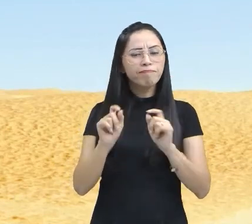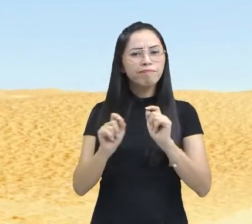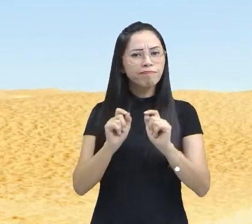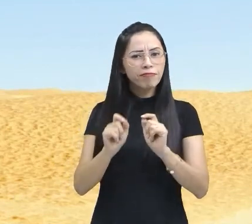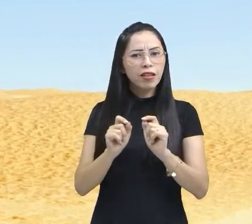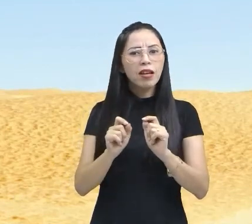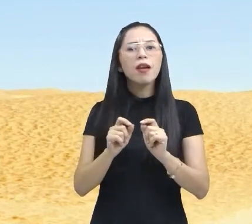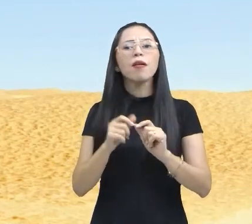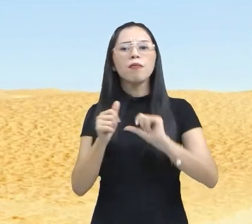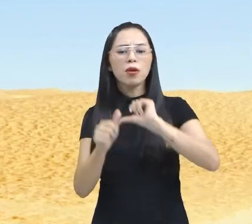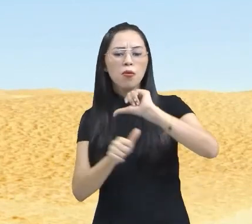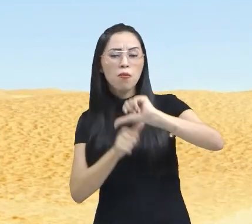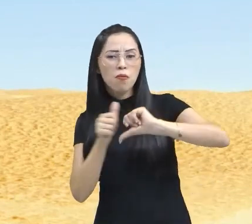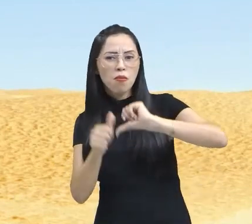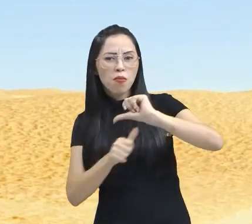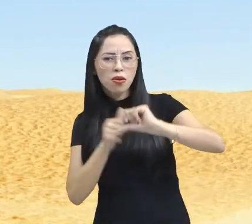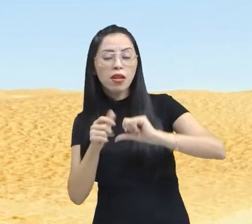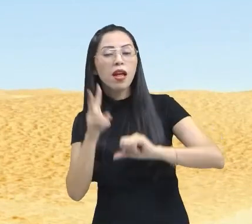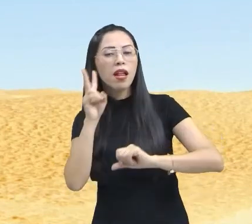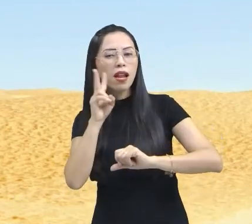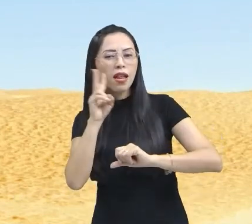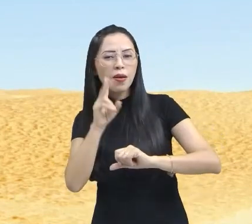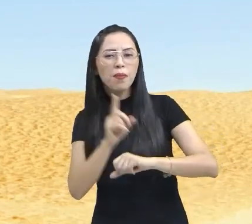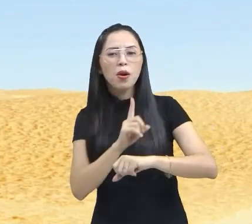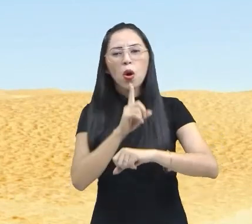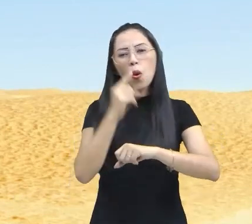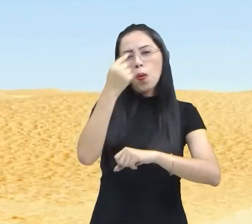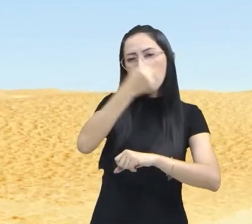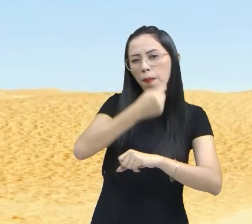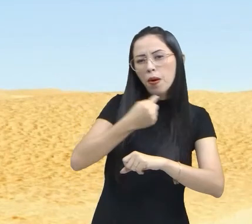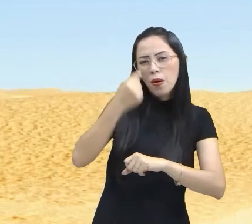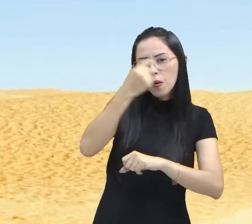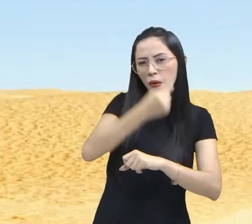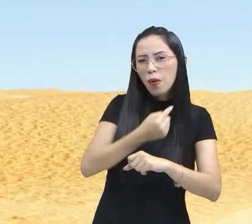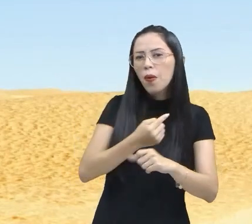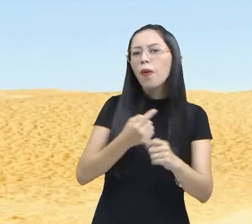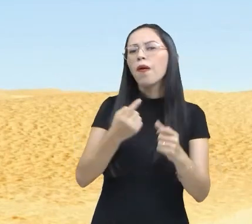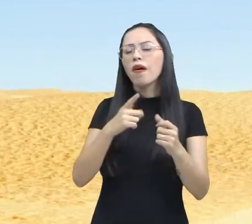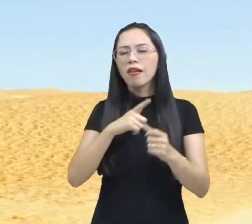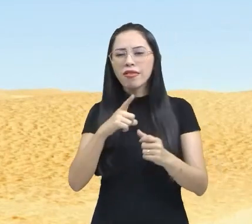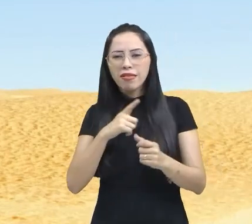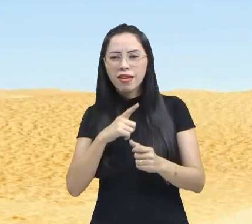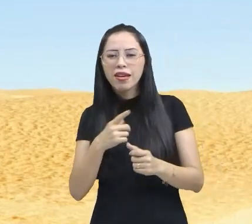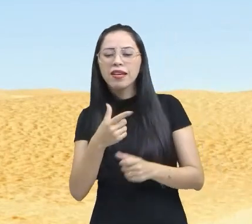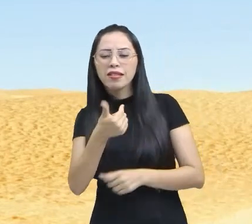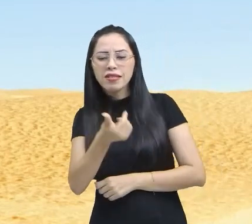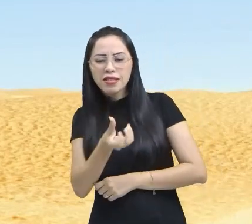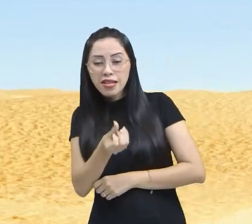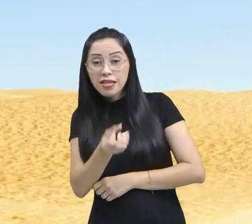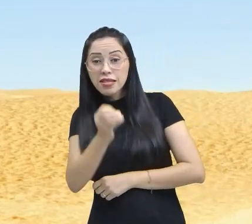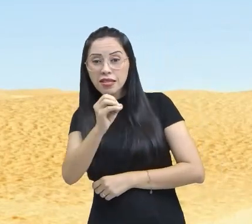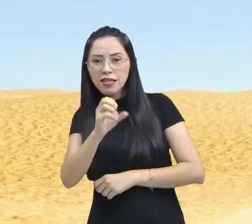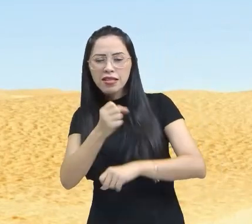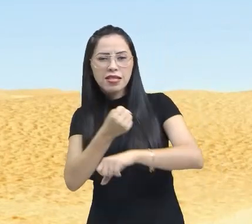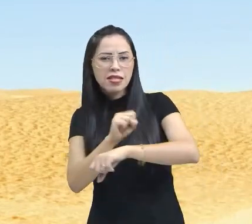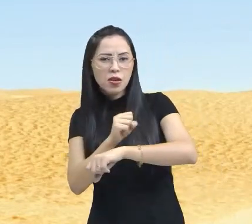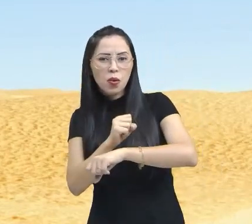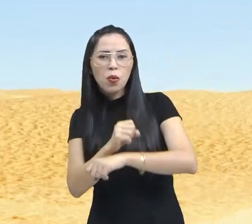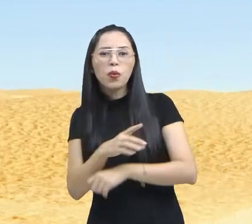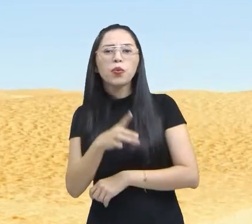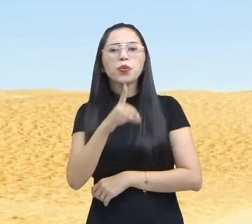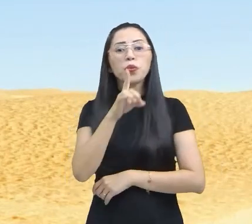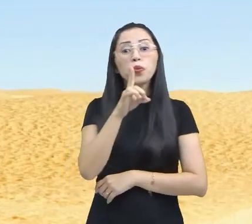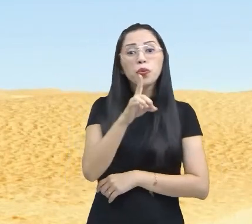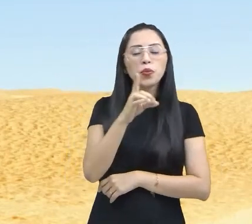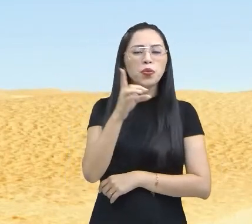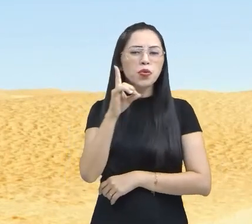1 hora tem 60 minutos, 1 minuto tem 60 segundos, uma semana tem 7 dias, um dia tem 24 horas